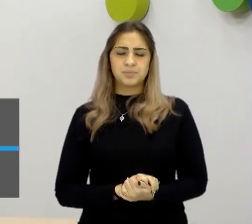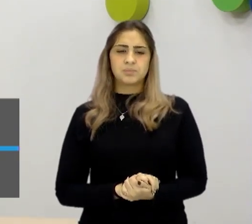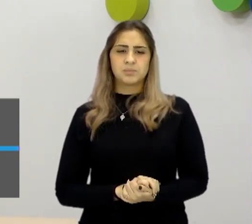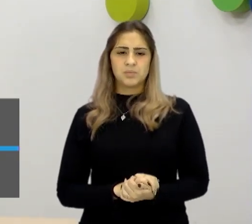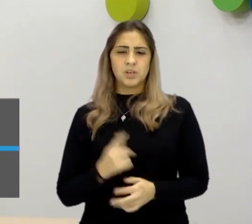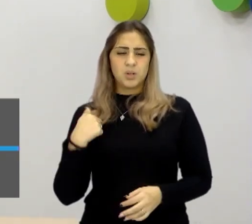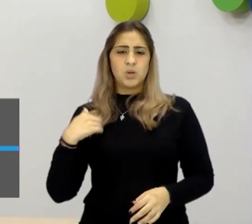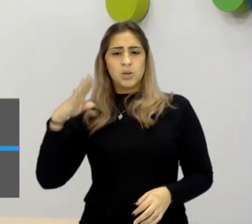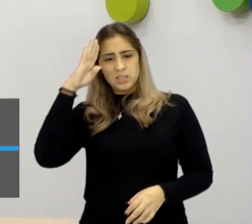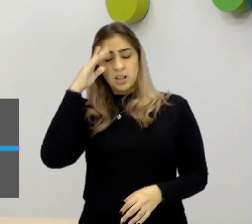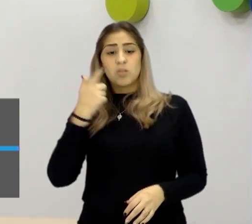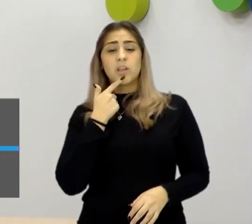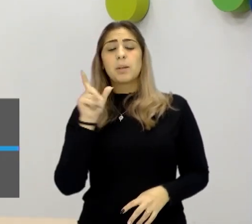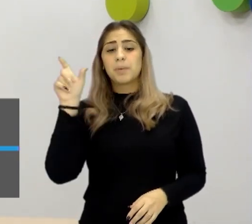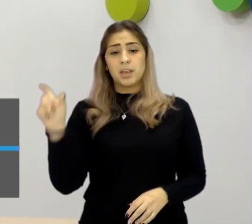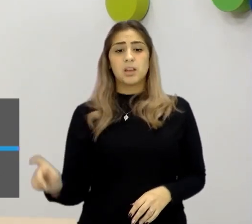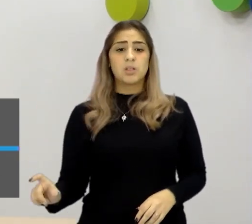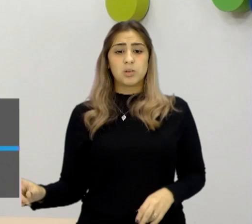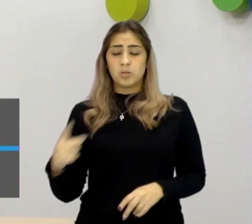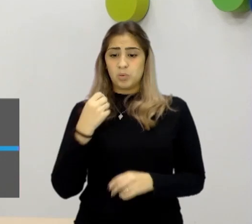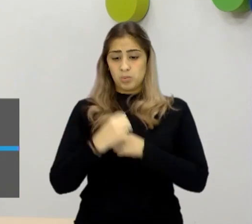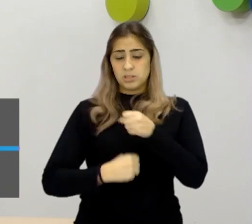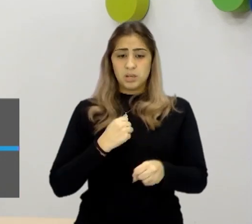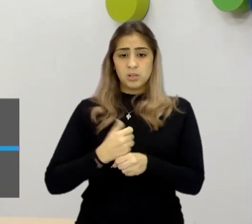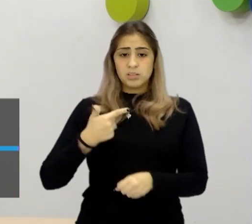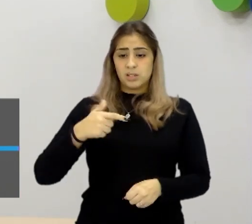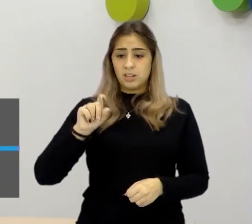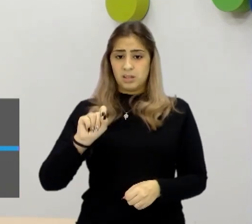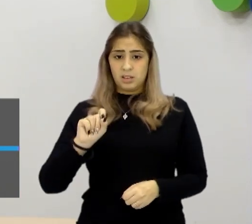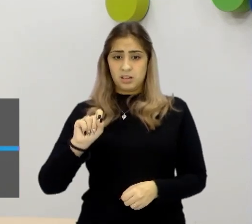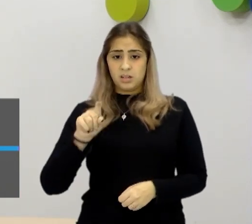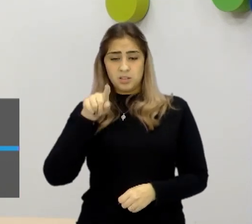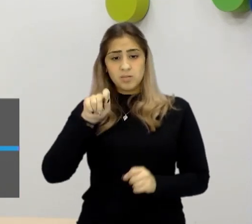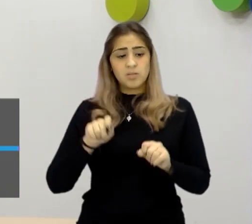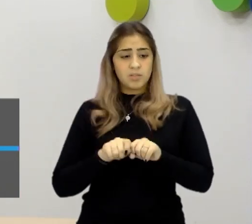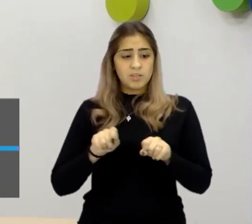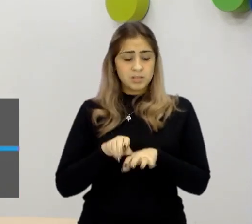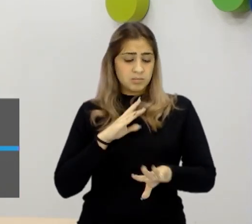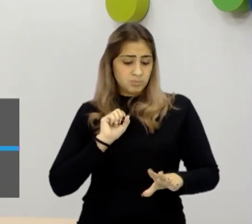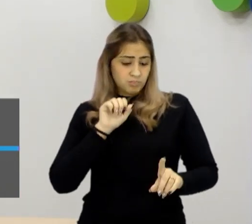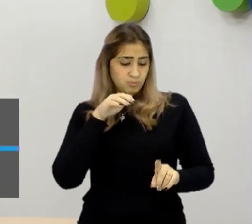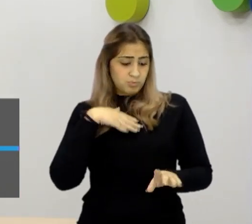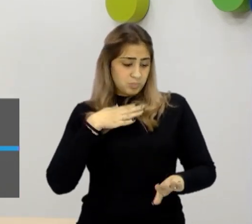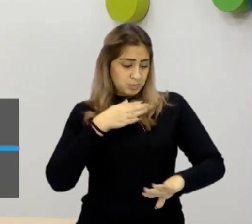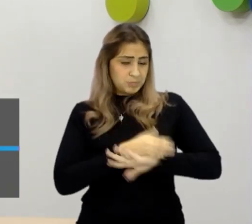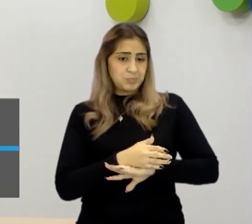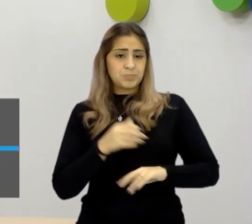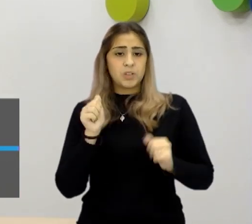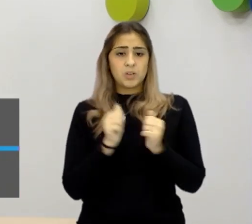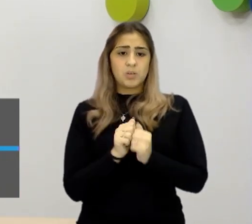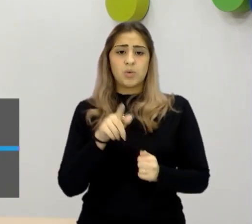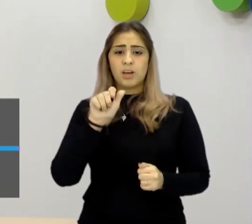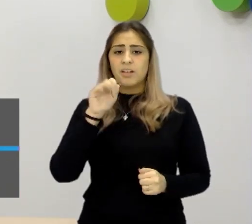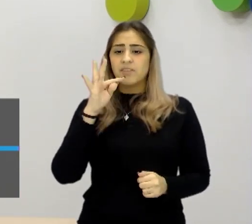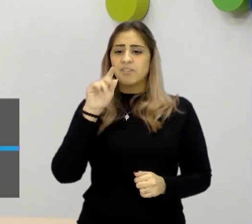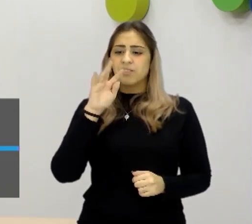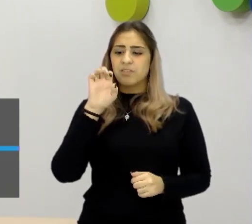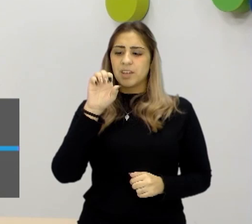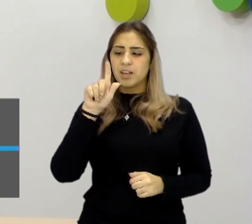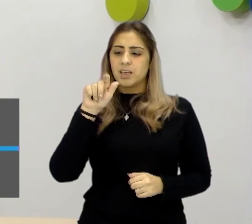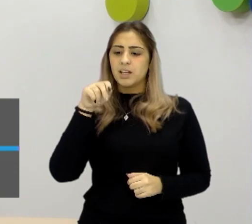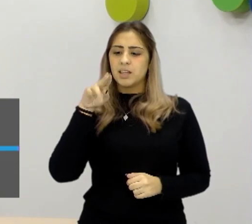O Exército Vermelho, nos anos 70, inclusive, ele vai fazer uma incursão ali na Guerra do Afeganistão, né?